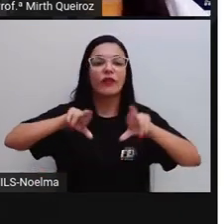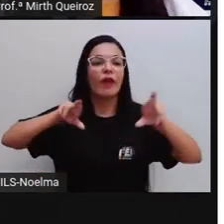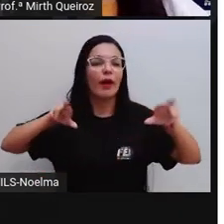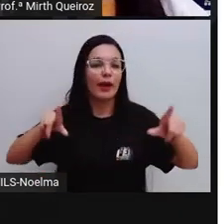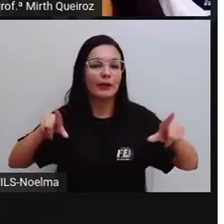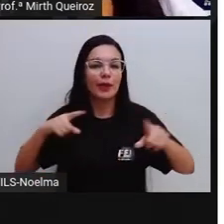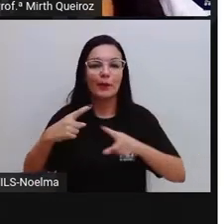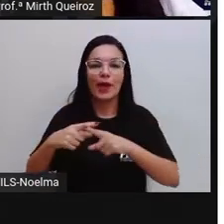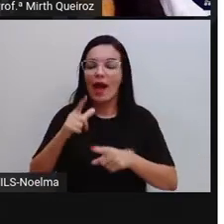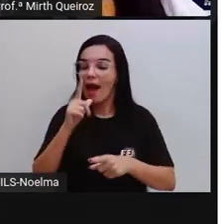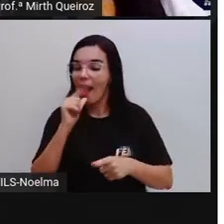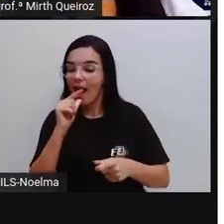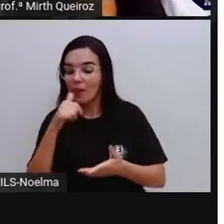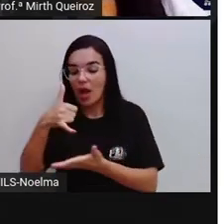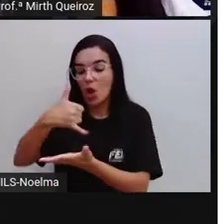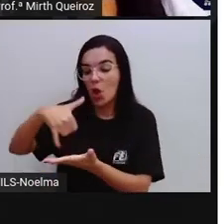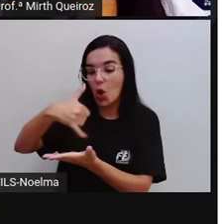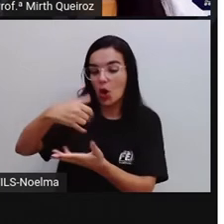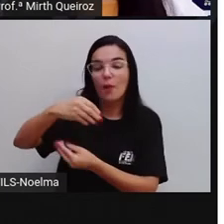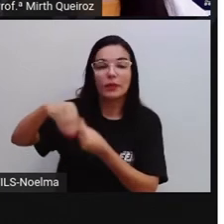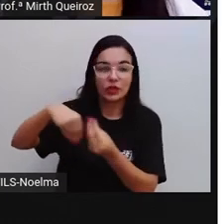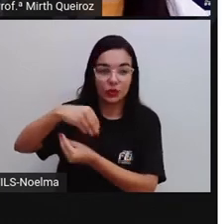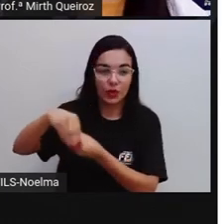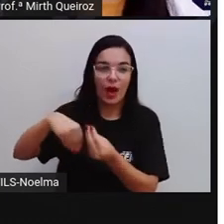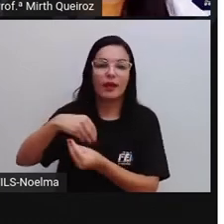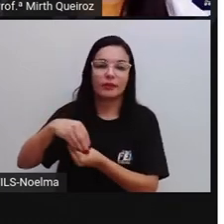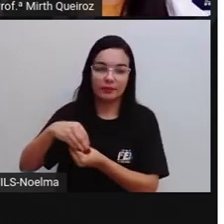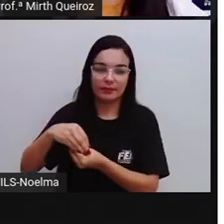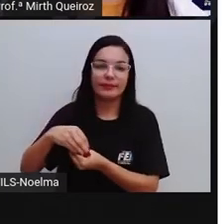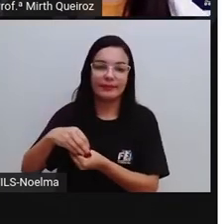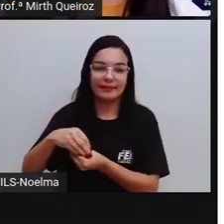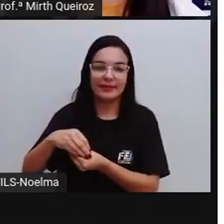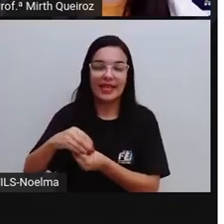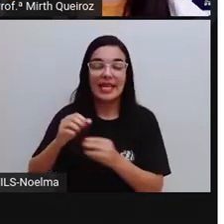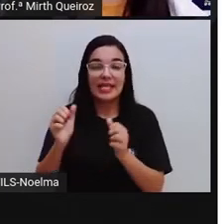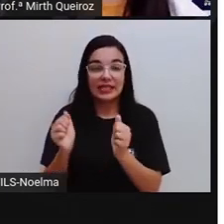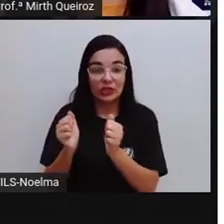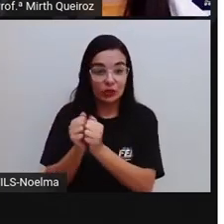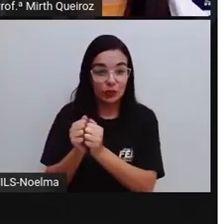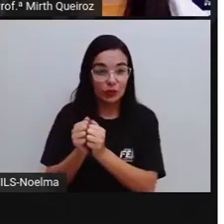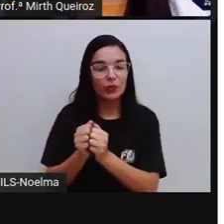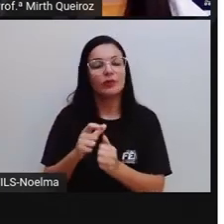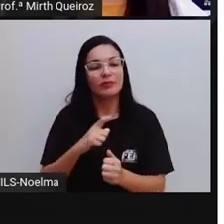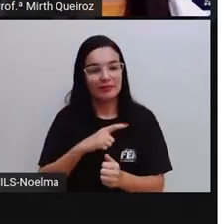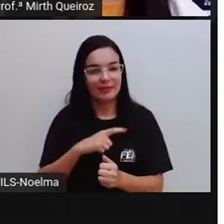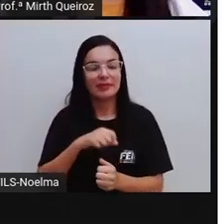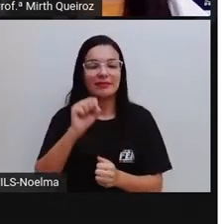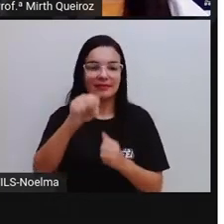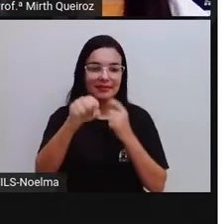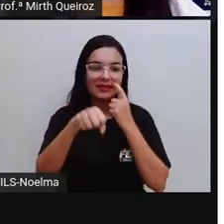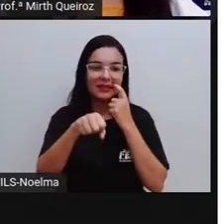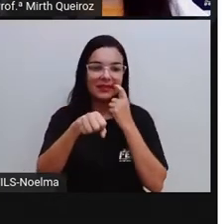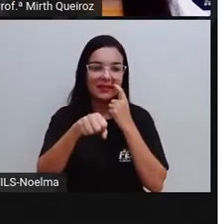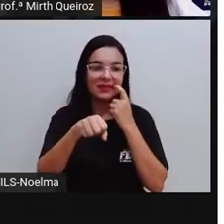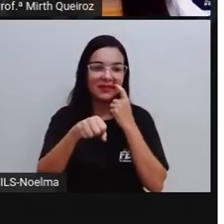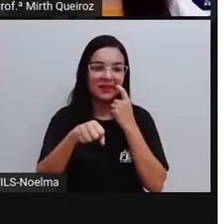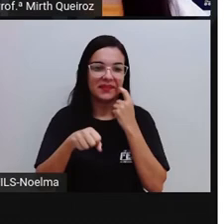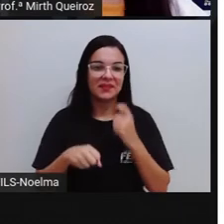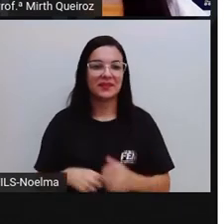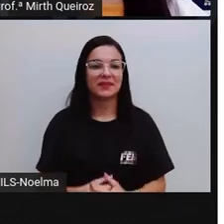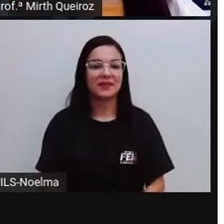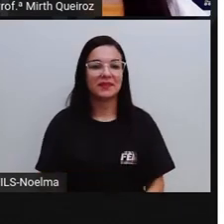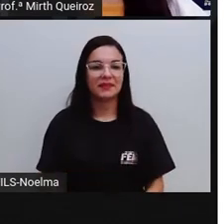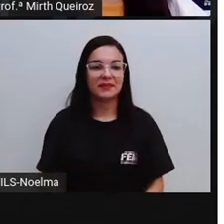substância, óleo é outra substância. E quando estão juntos ali, vão formar uma